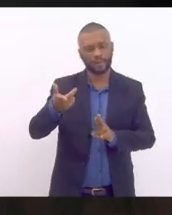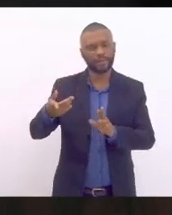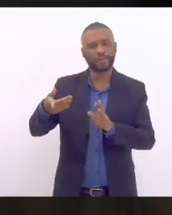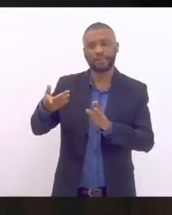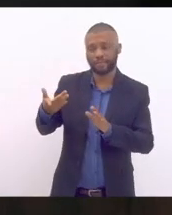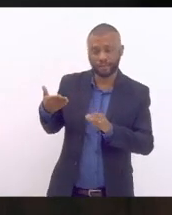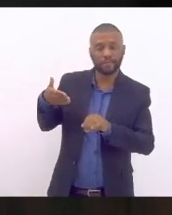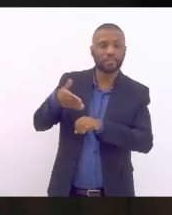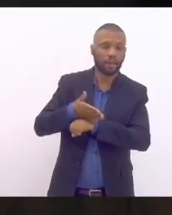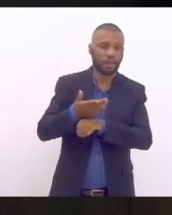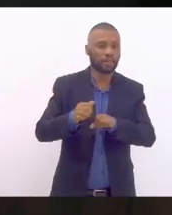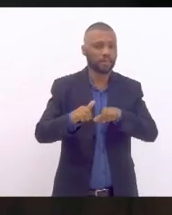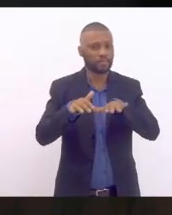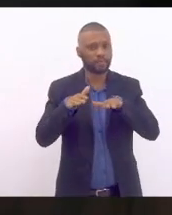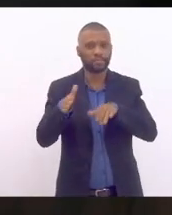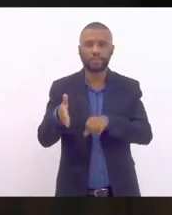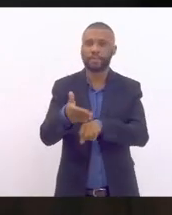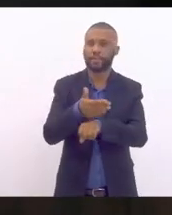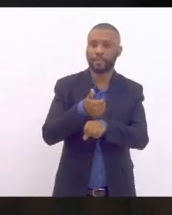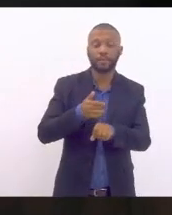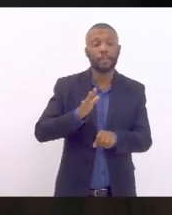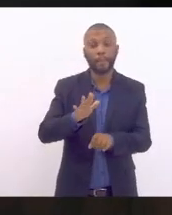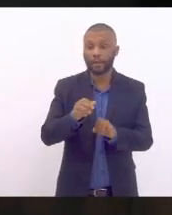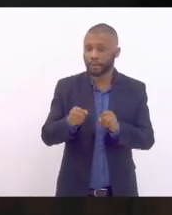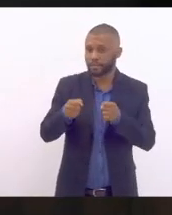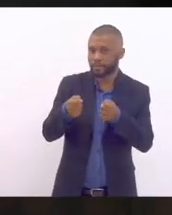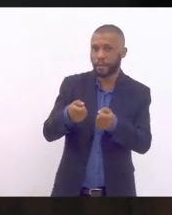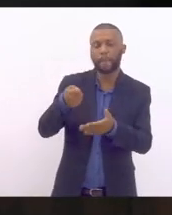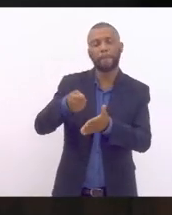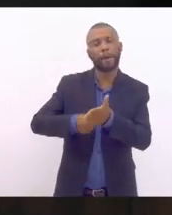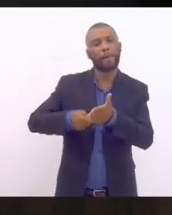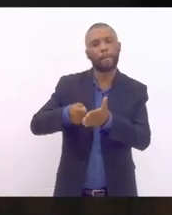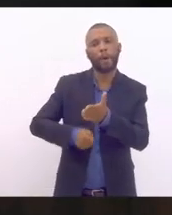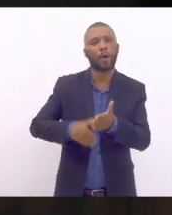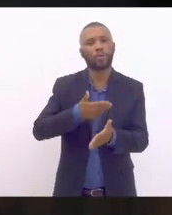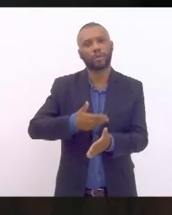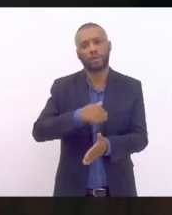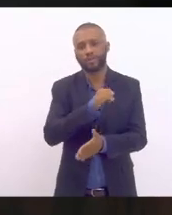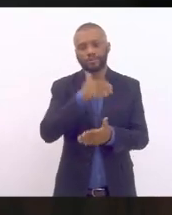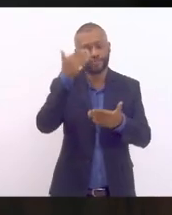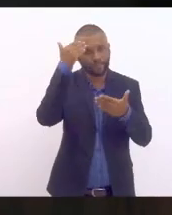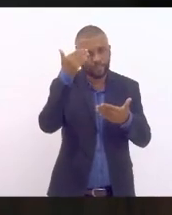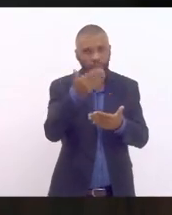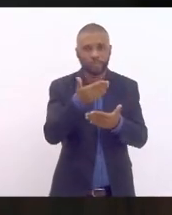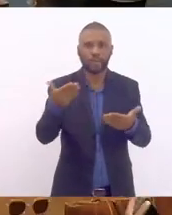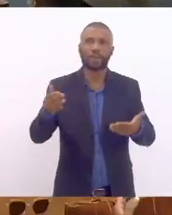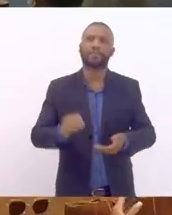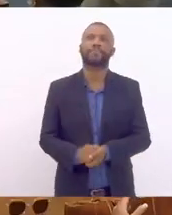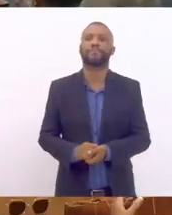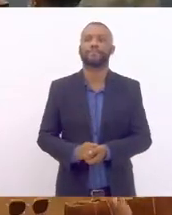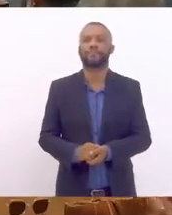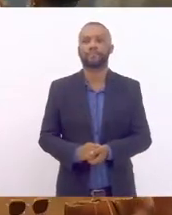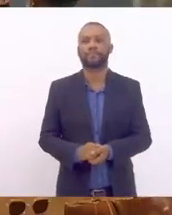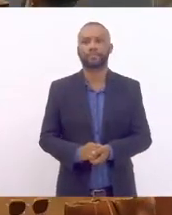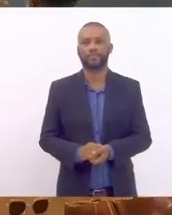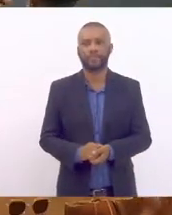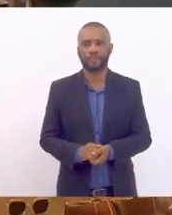cedo mas essa é uma luta em defesa do Estado do Rio de Janeiro muito muito obrigado a